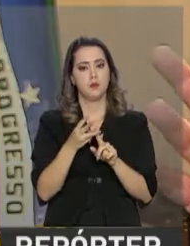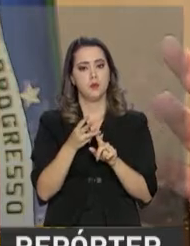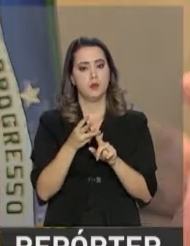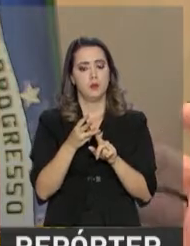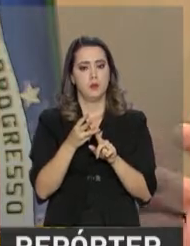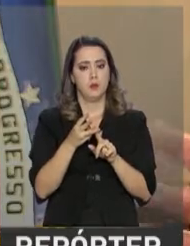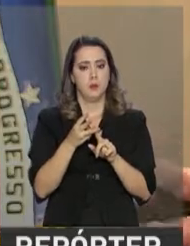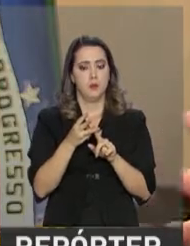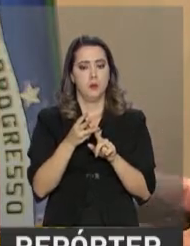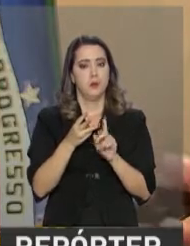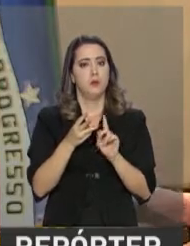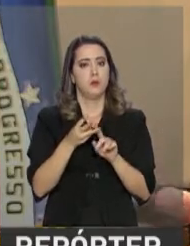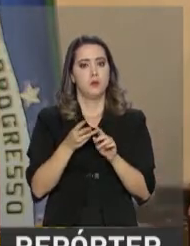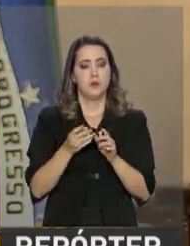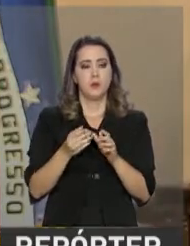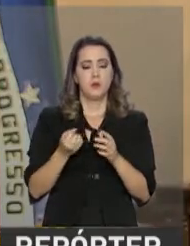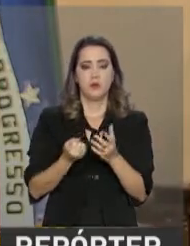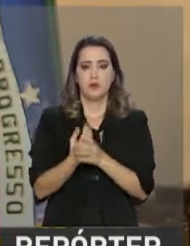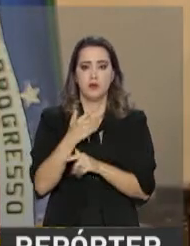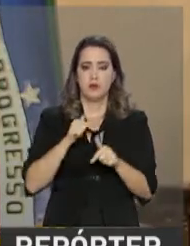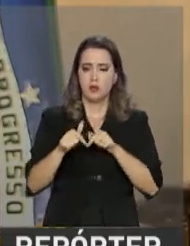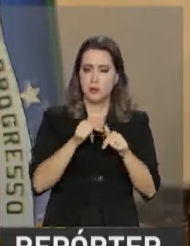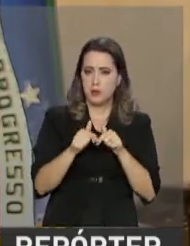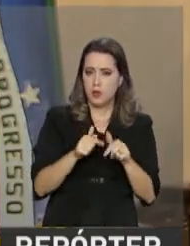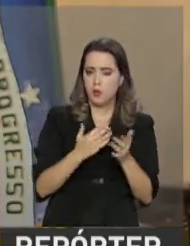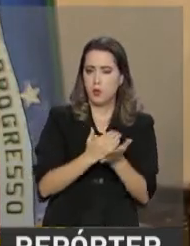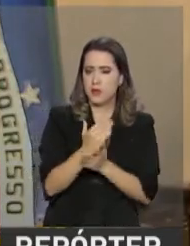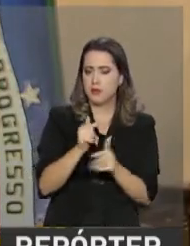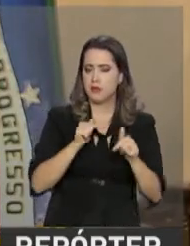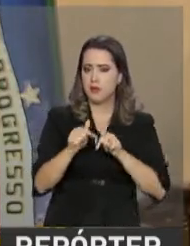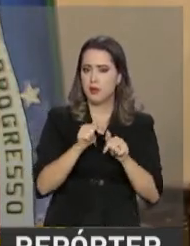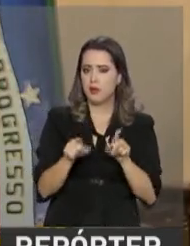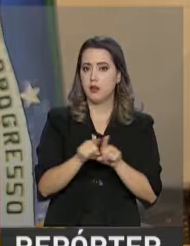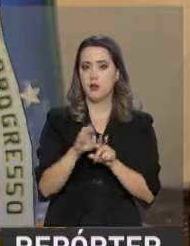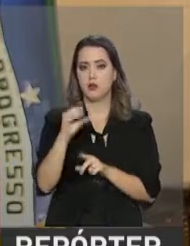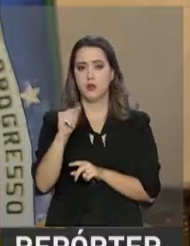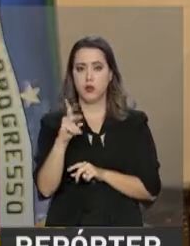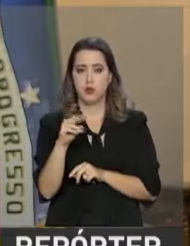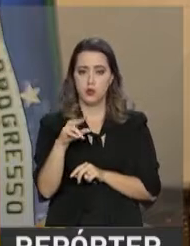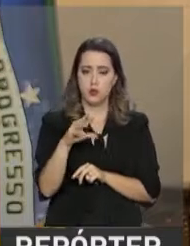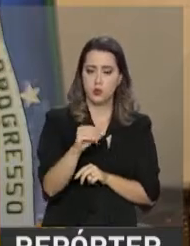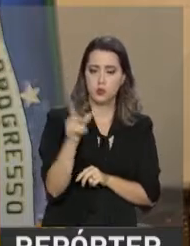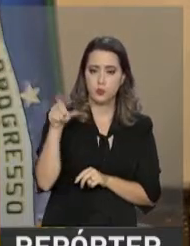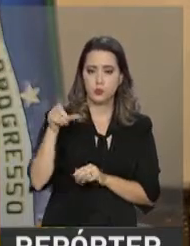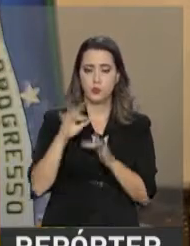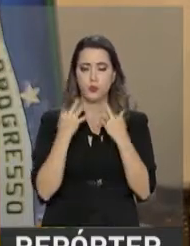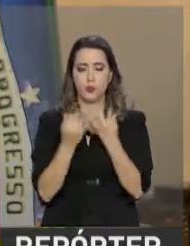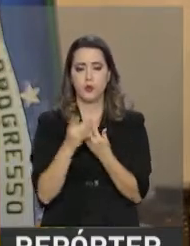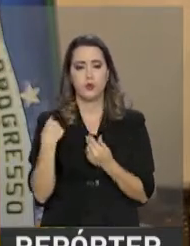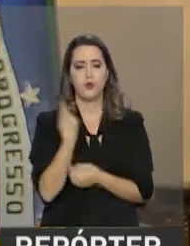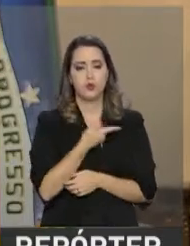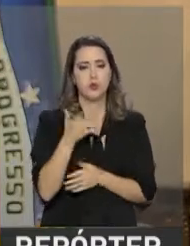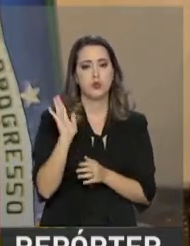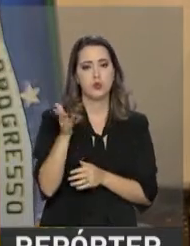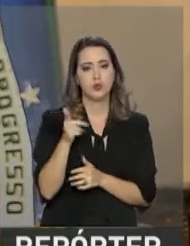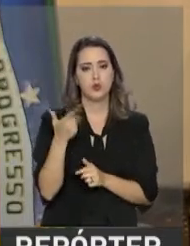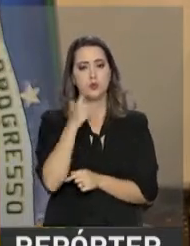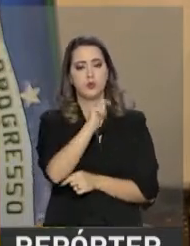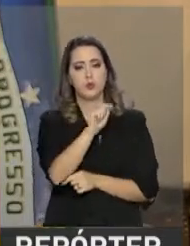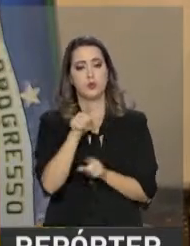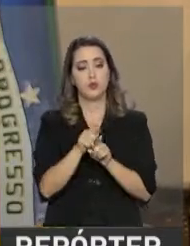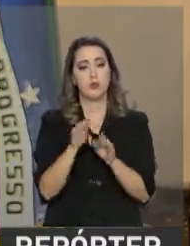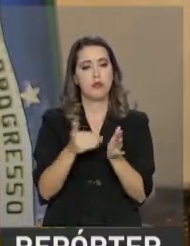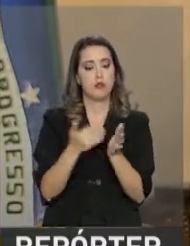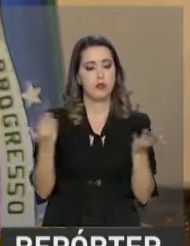ainda o encaminhamento para o mercado de trabalho daquelas pessoas do cadastro único e do bolsa família nós já obtivemos até